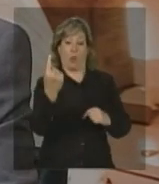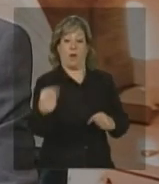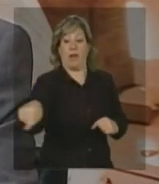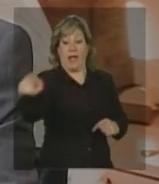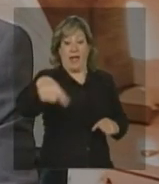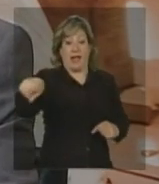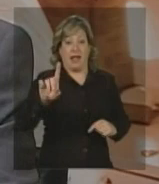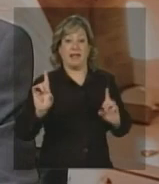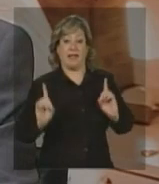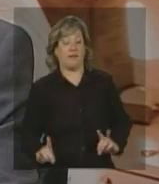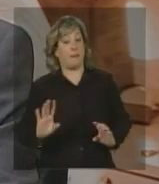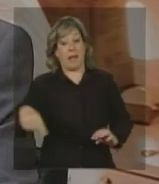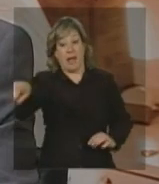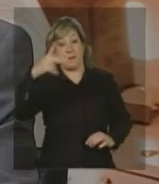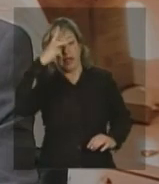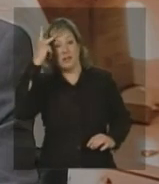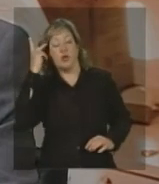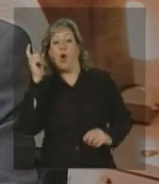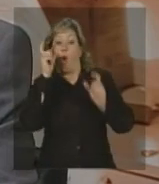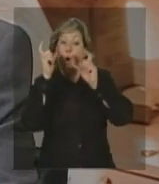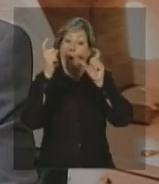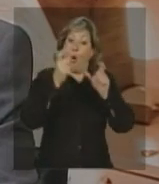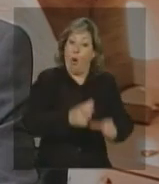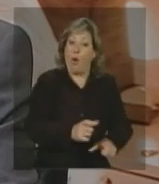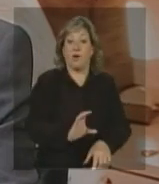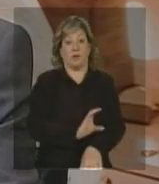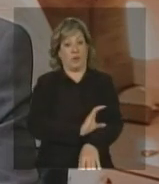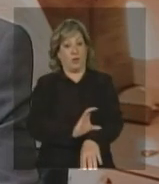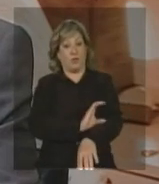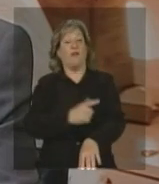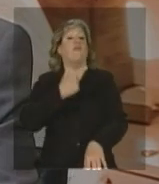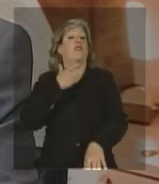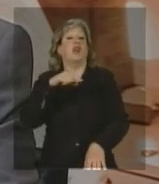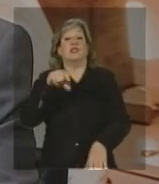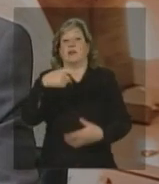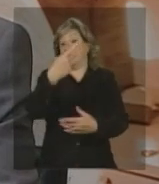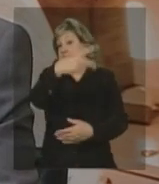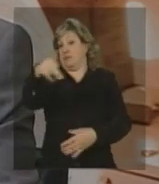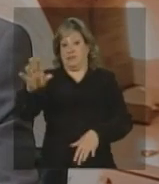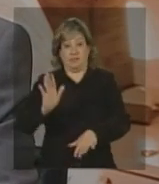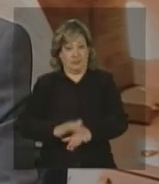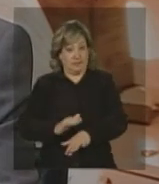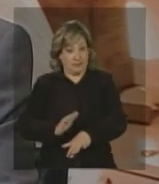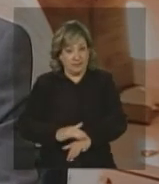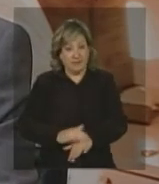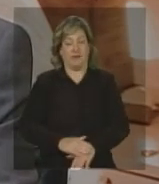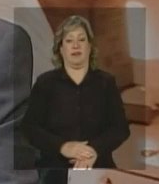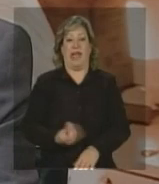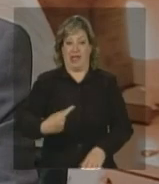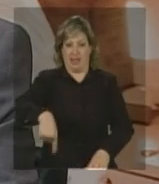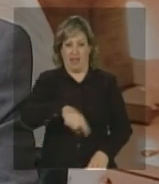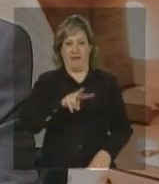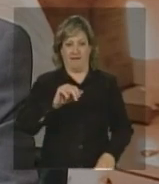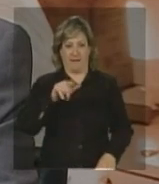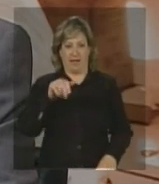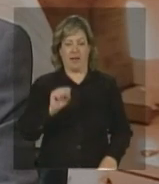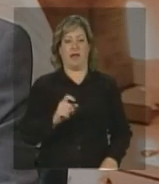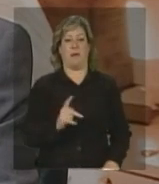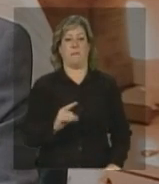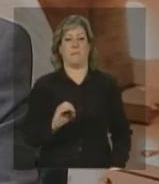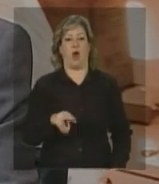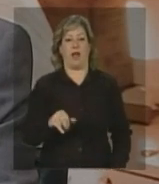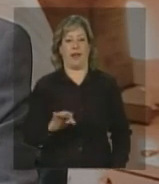é a pessoa pensando no curso. Veja a diferença. Então, assim... essas vagas, por exemplo, do